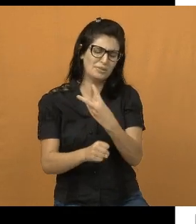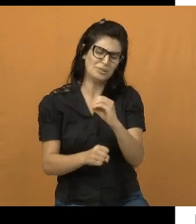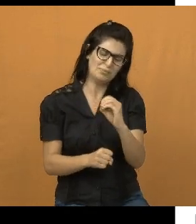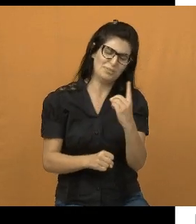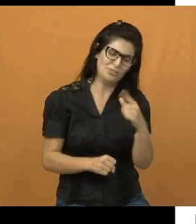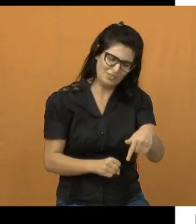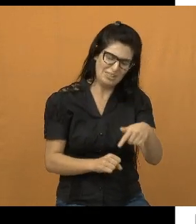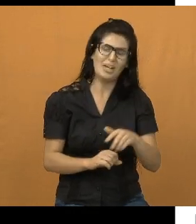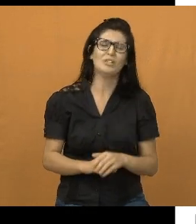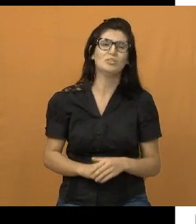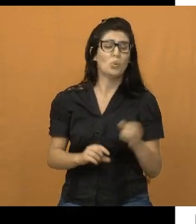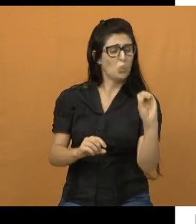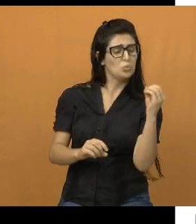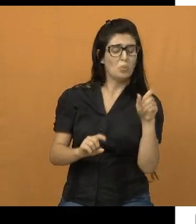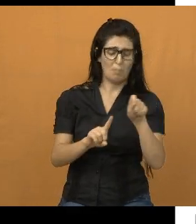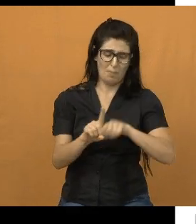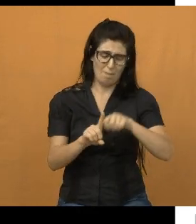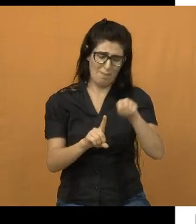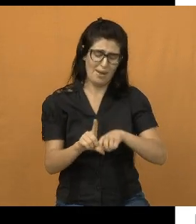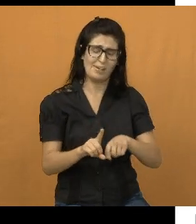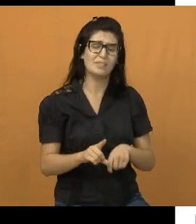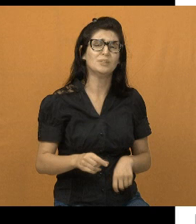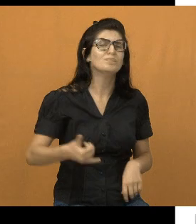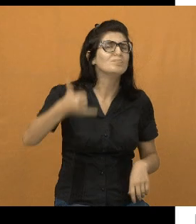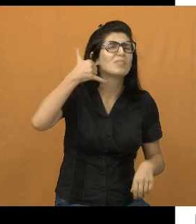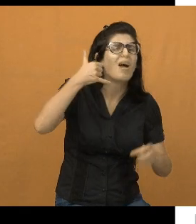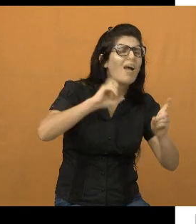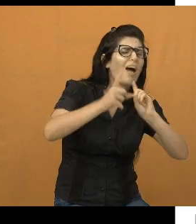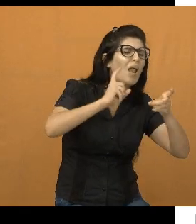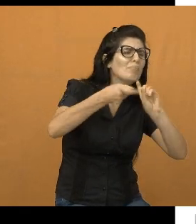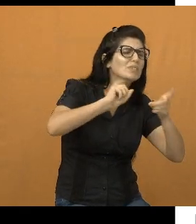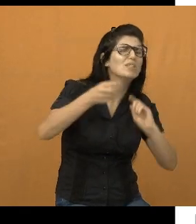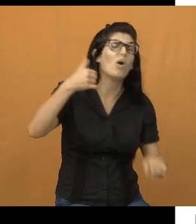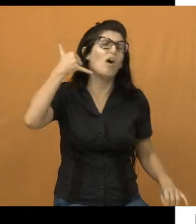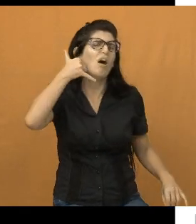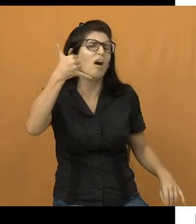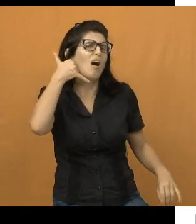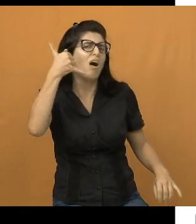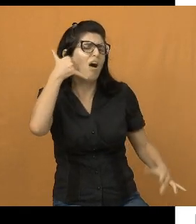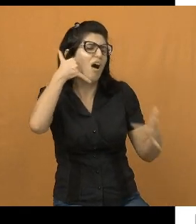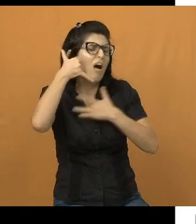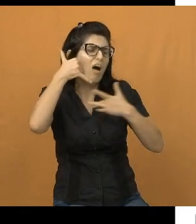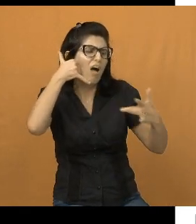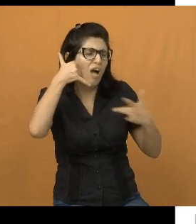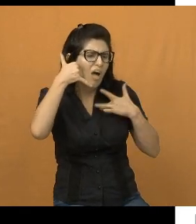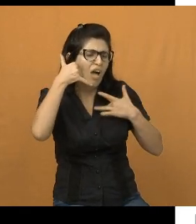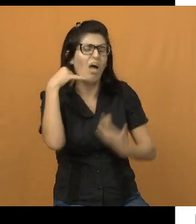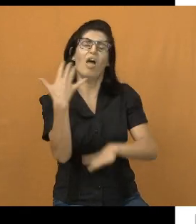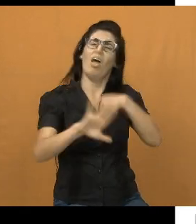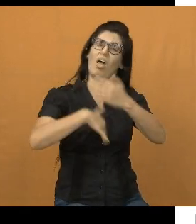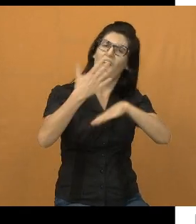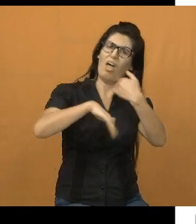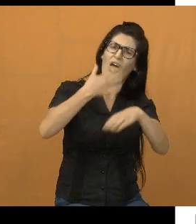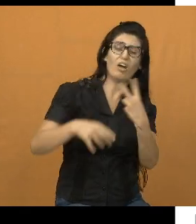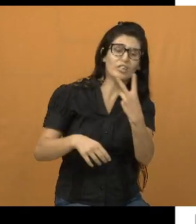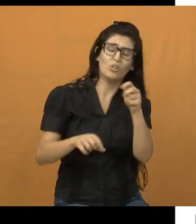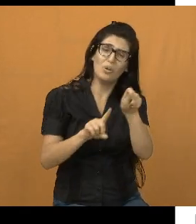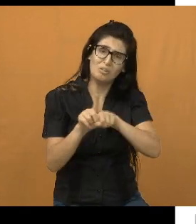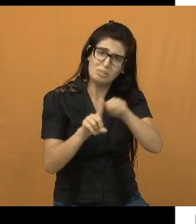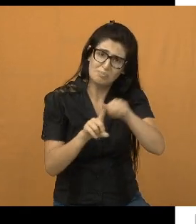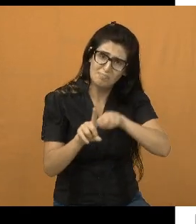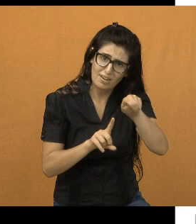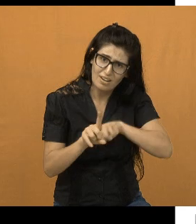foi implementada a ouvidoria na Secretaria de Saúde, né? E, ao longo desses 2 meses